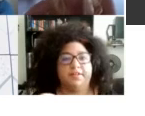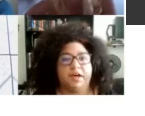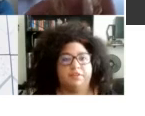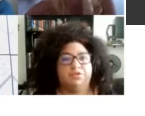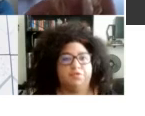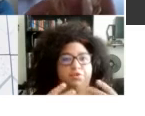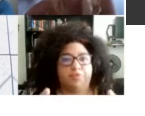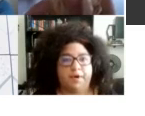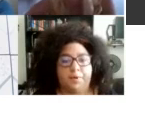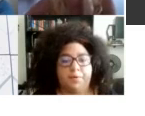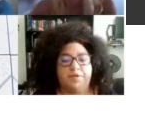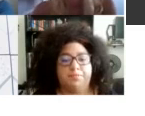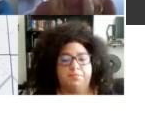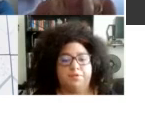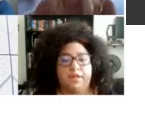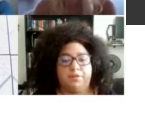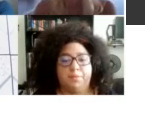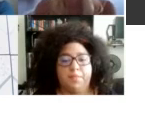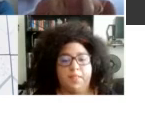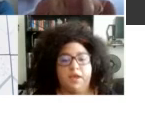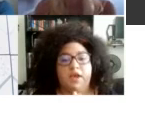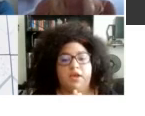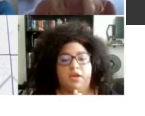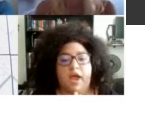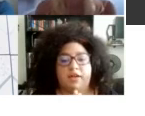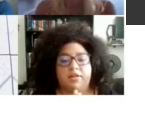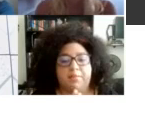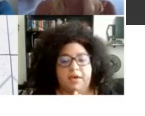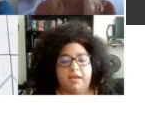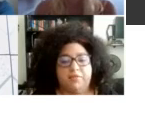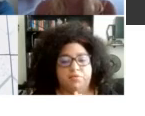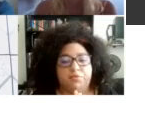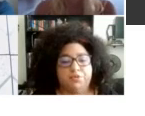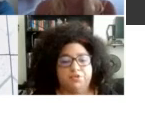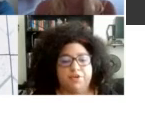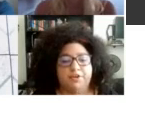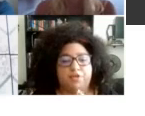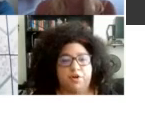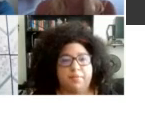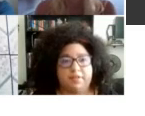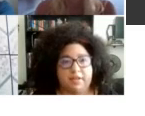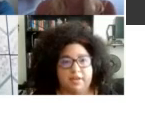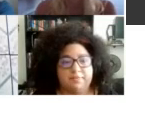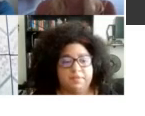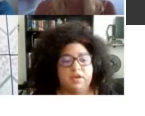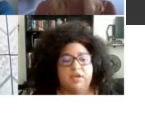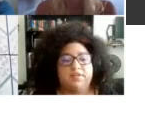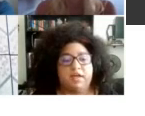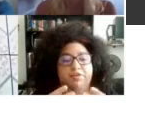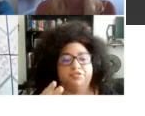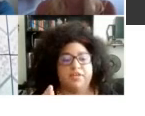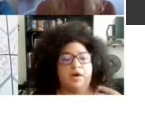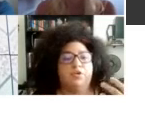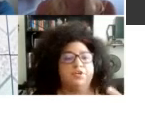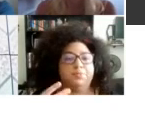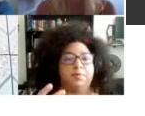foi necessário um esforço maior nesse processo, ela também nos mostrou que a escola parceira